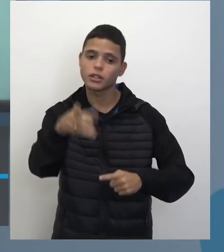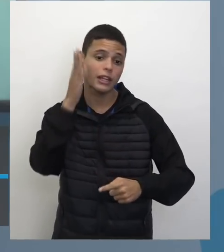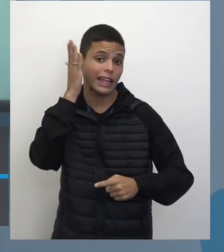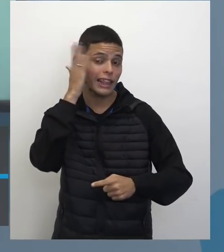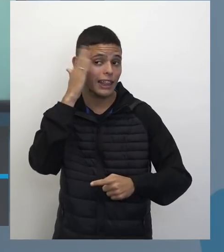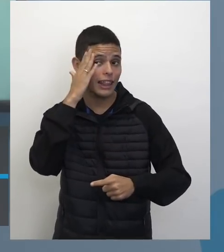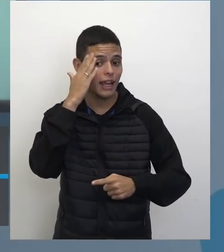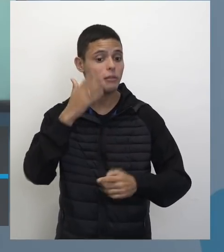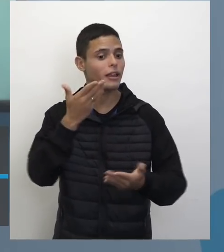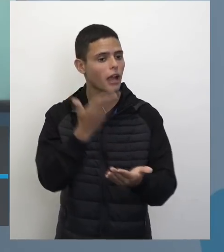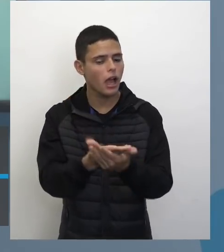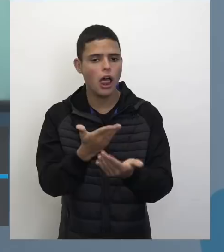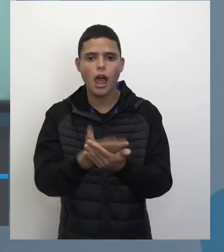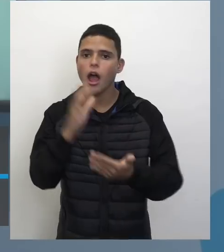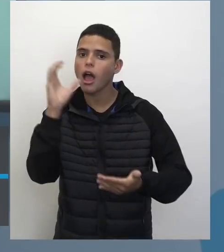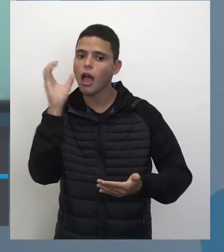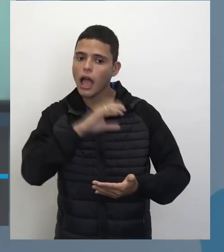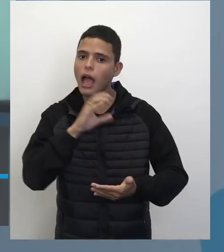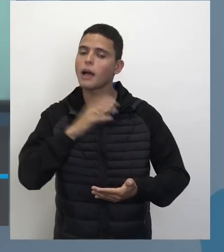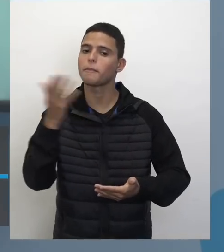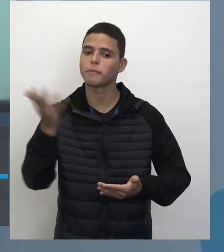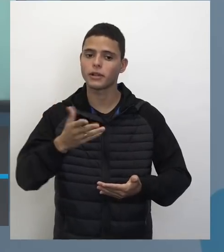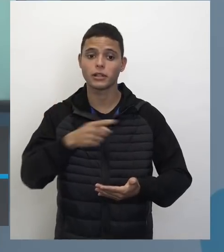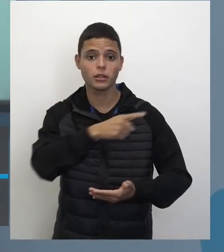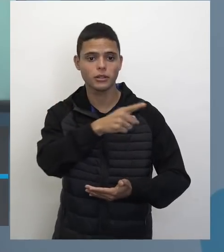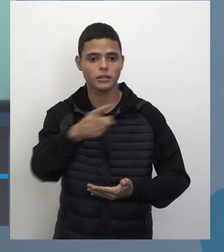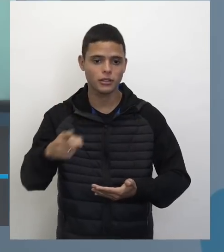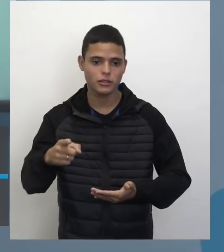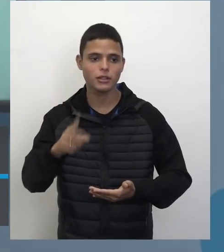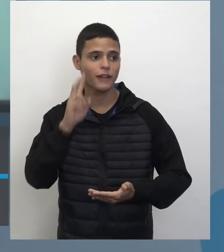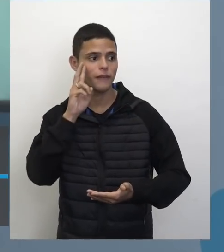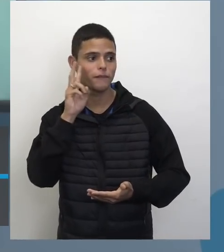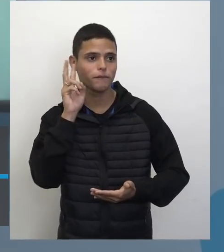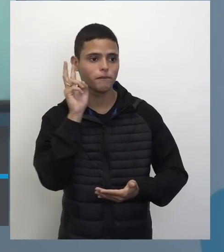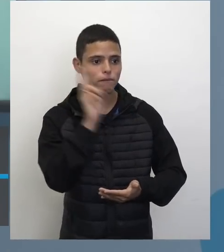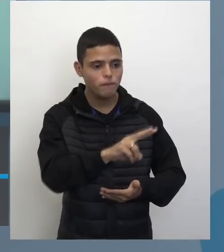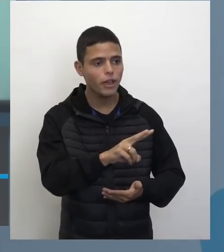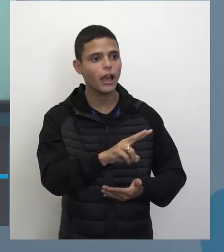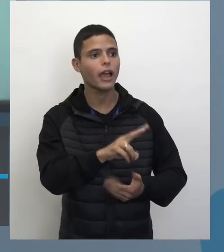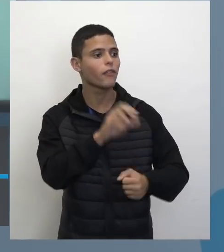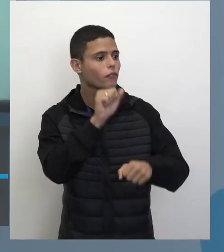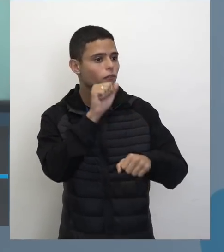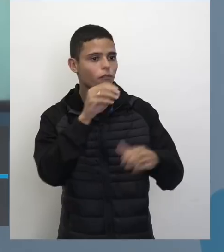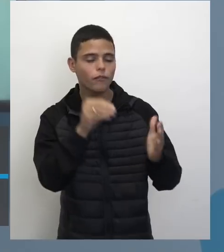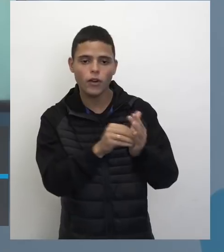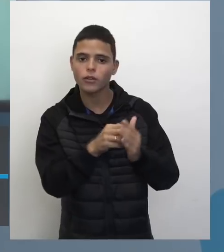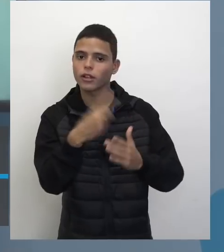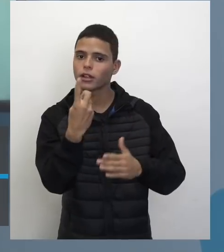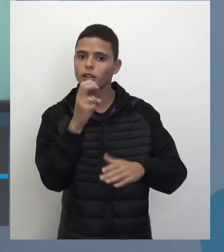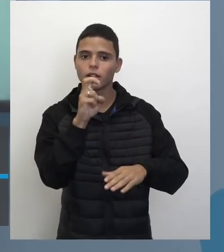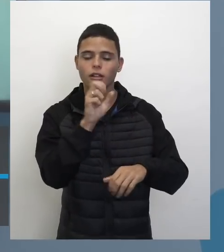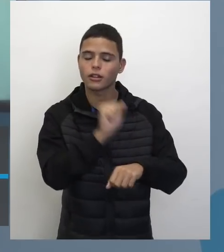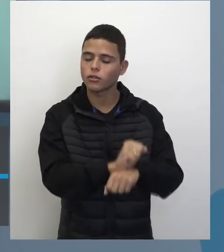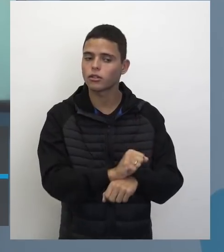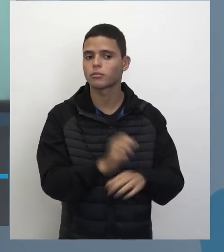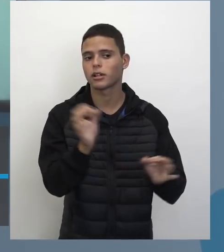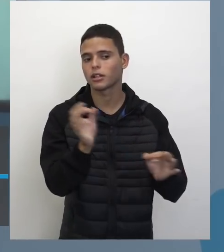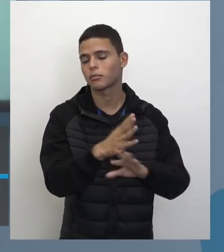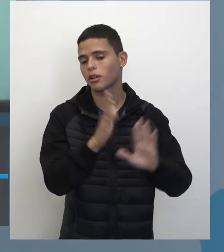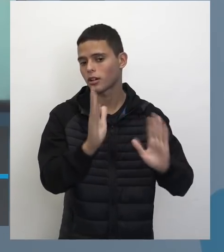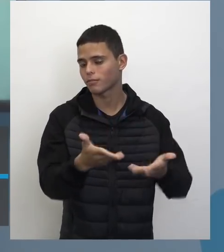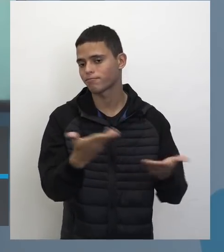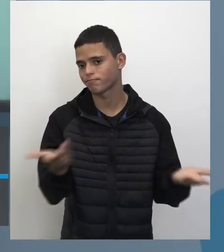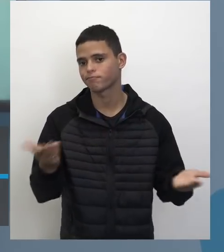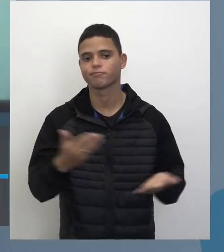assim que... Essa senhora, você olha pro cronômetro, já falta 15 segundos para terminar a aula. Então... Pra gente começar, a gente